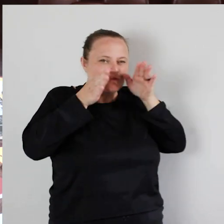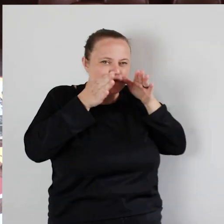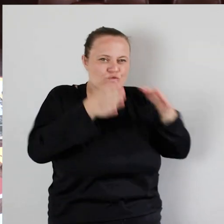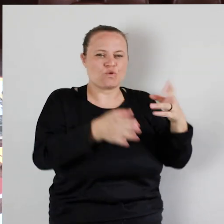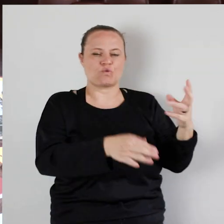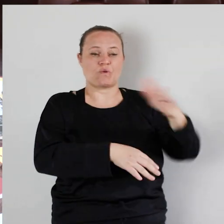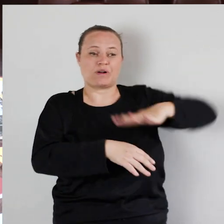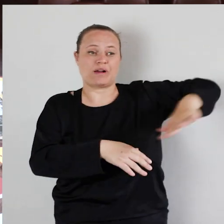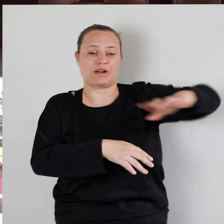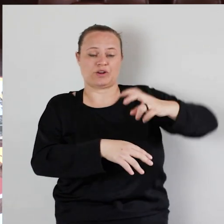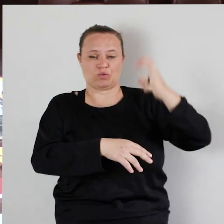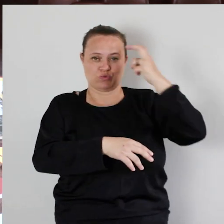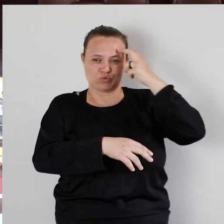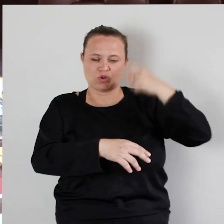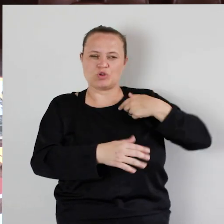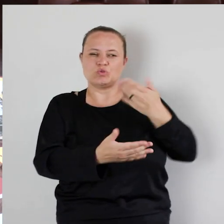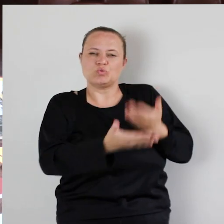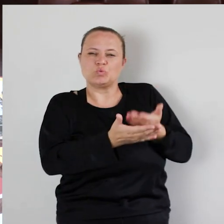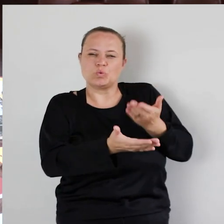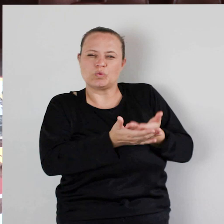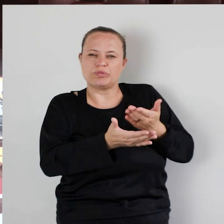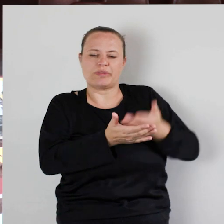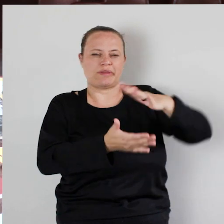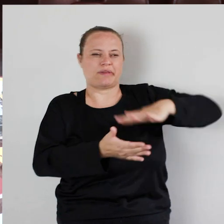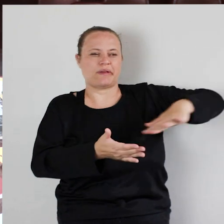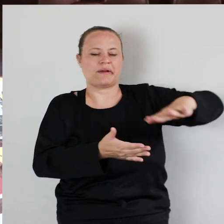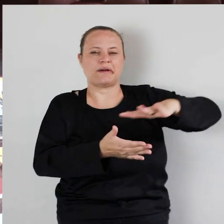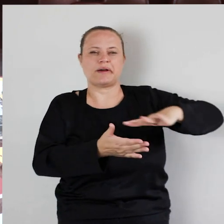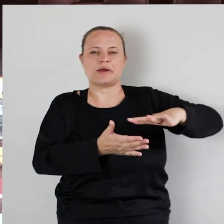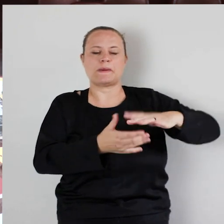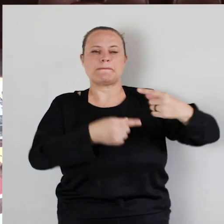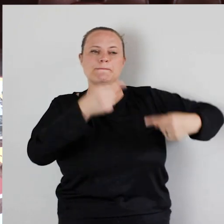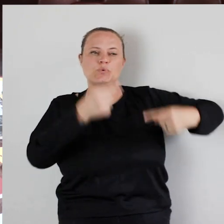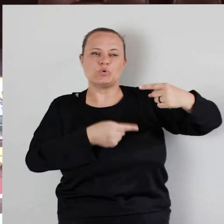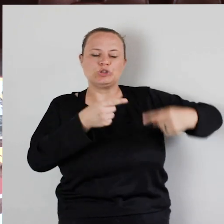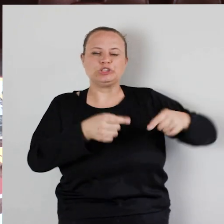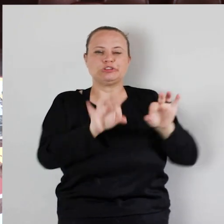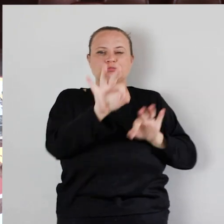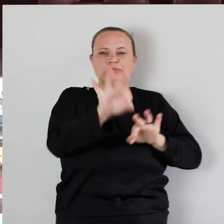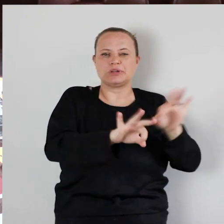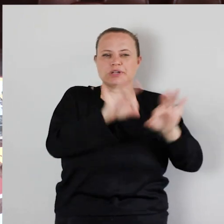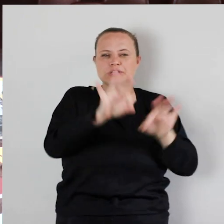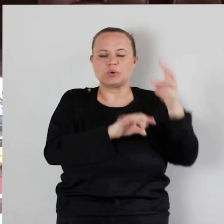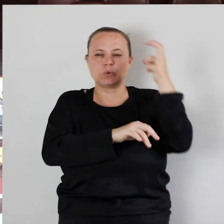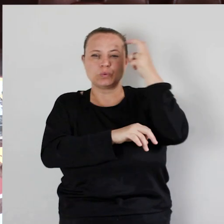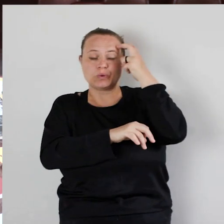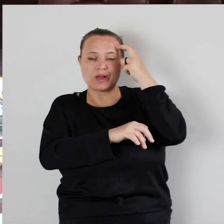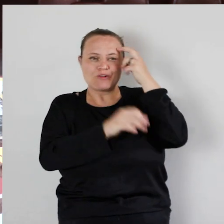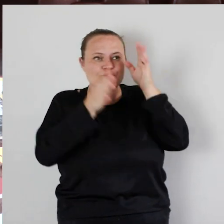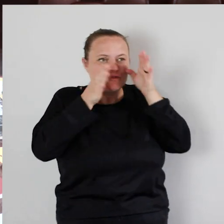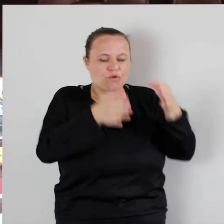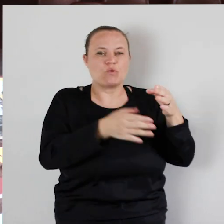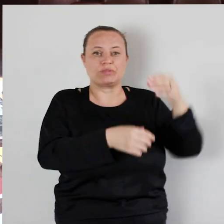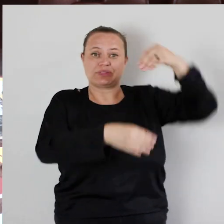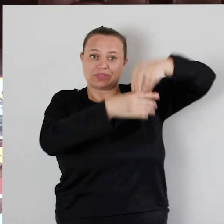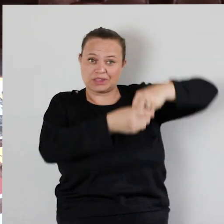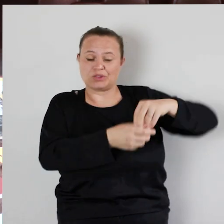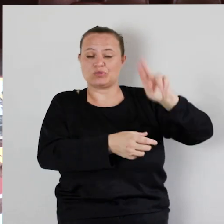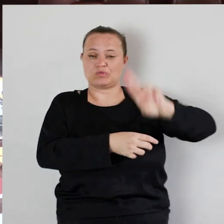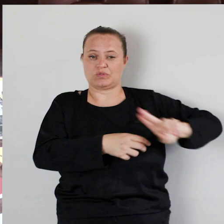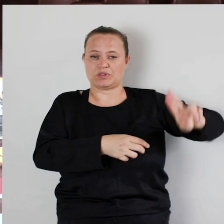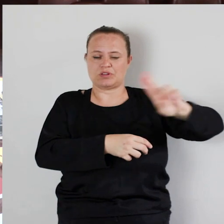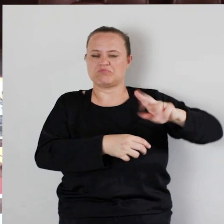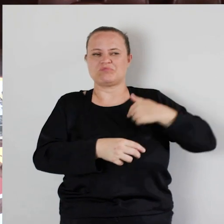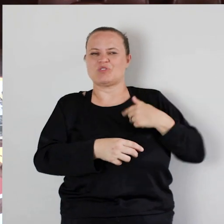disse não, eu agora vou para a área da cultura, fui para o departamento de antropologia, departamento de políticas e gestão cultural